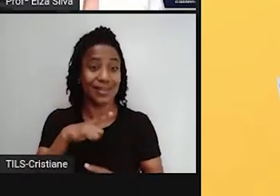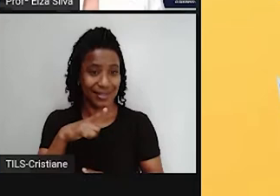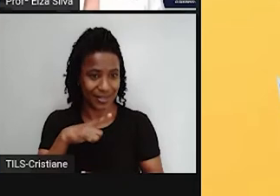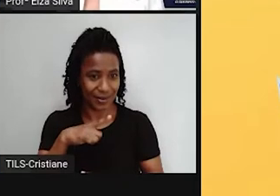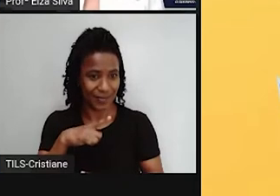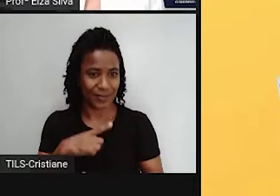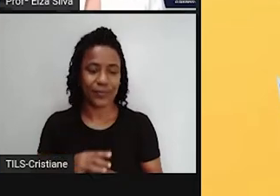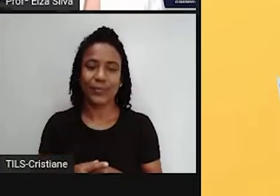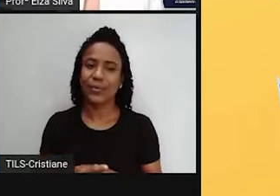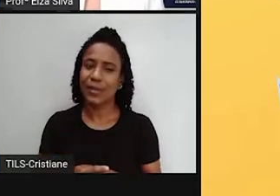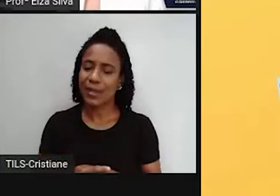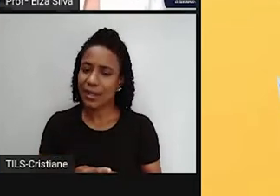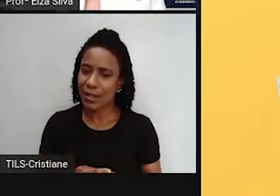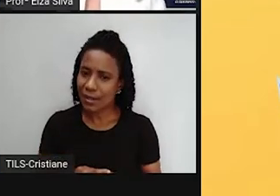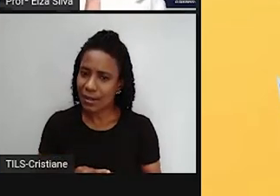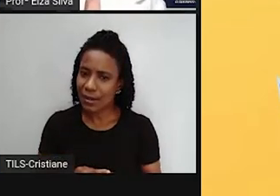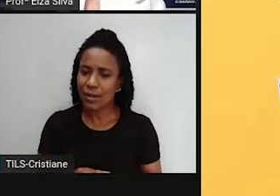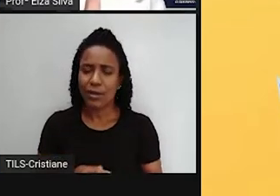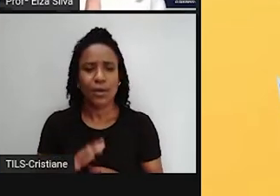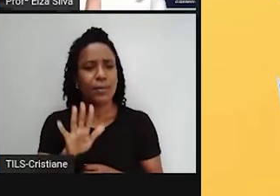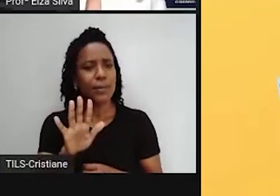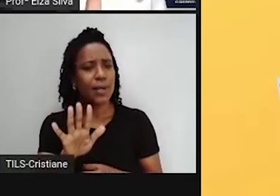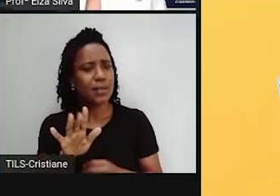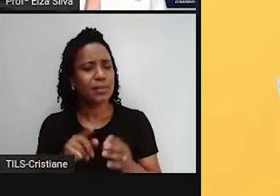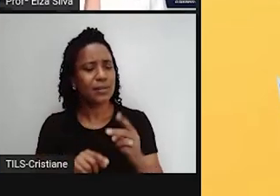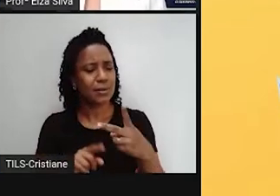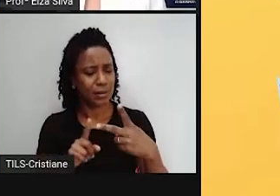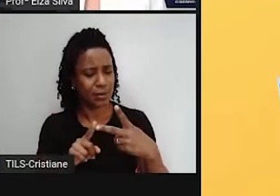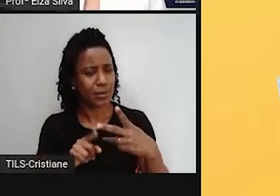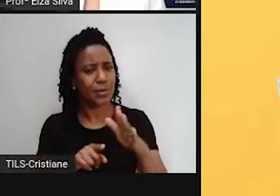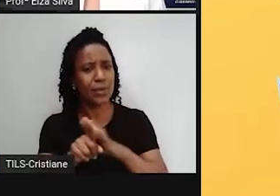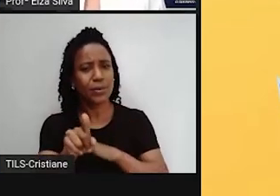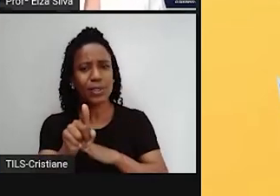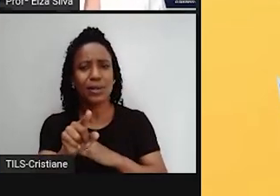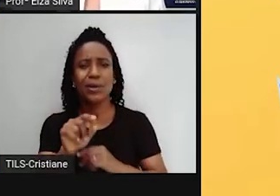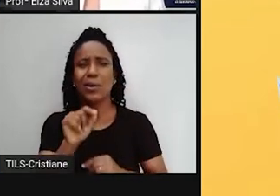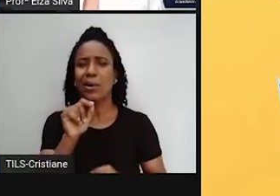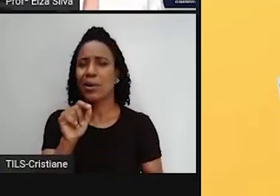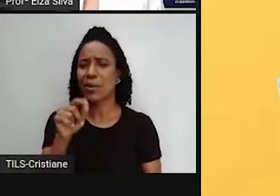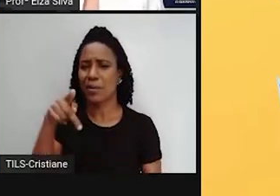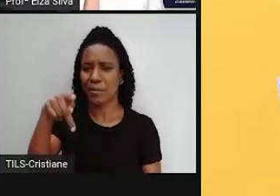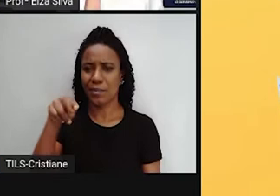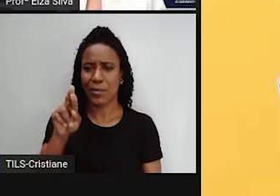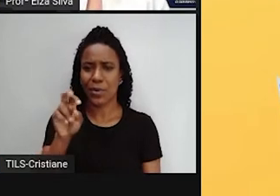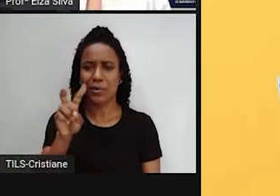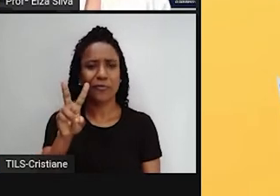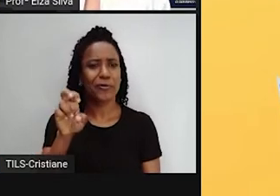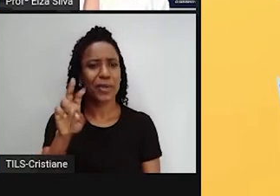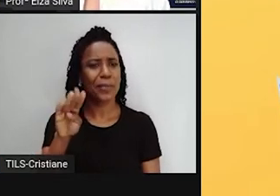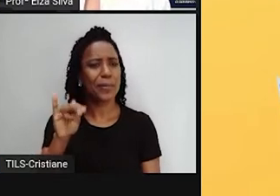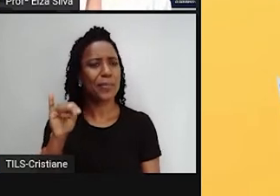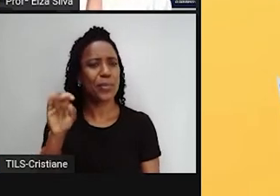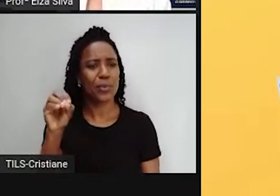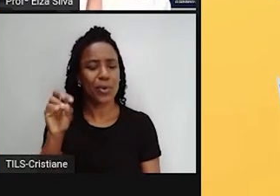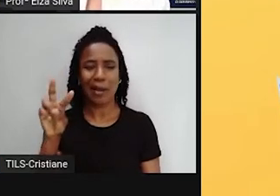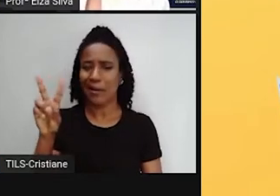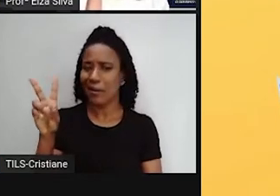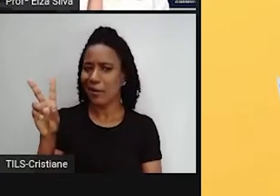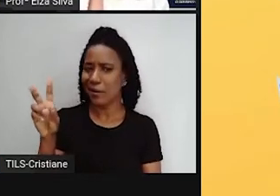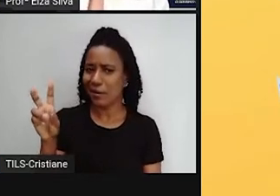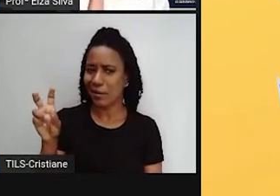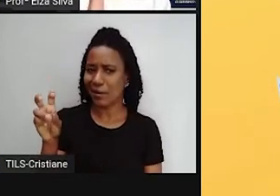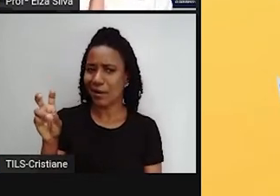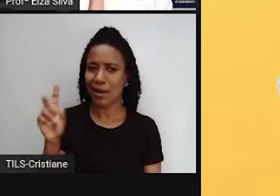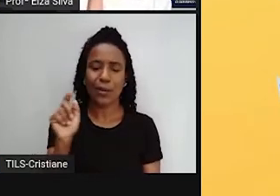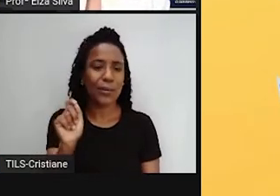segunda perguntinha, o que é um provérbio? Nós conhecemos alguns provérbios aqui na nossa cultura, mas eu pergunto para vocês,